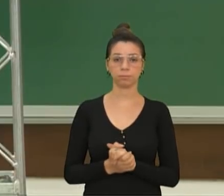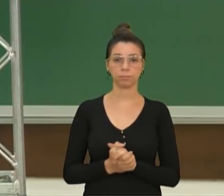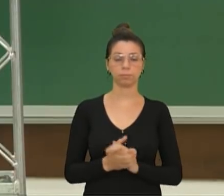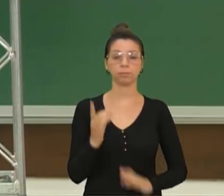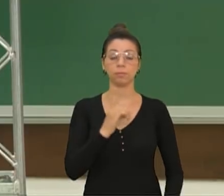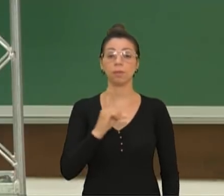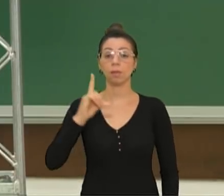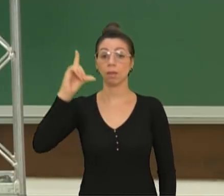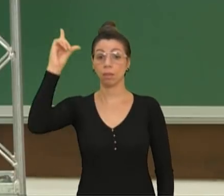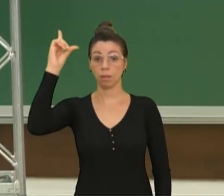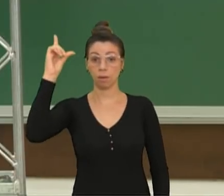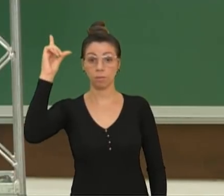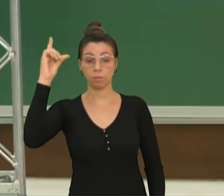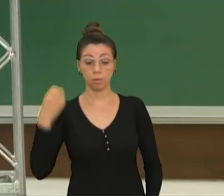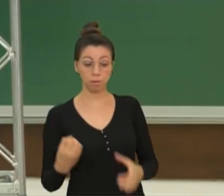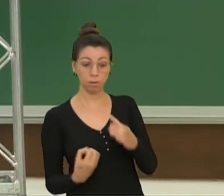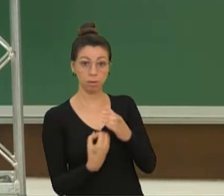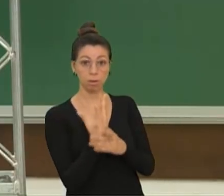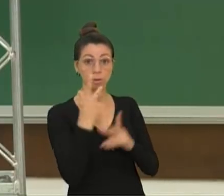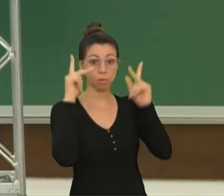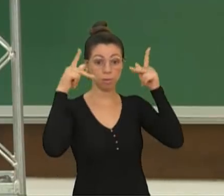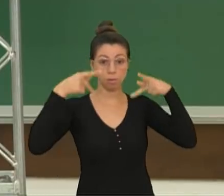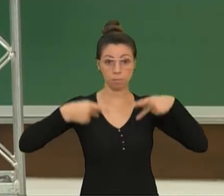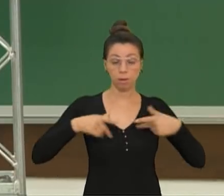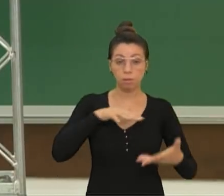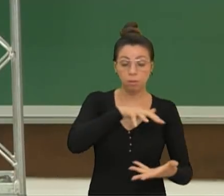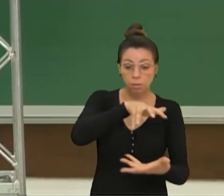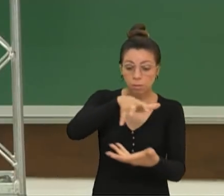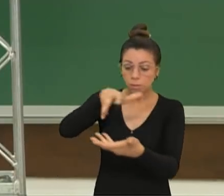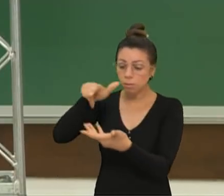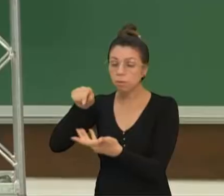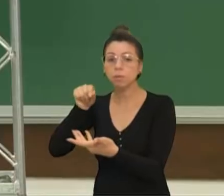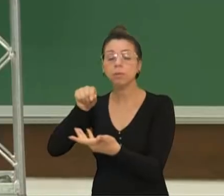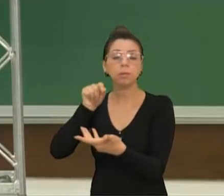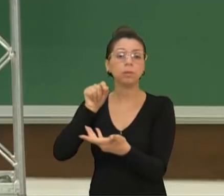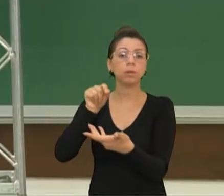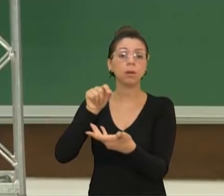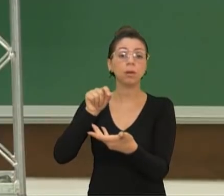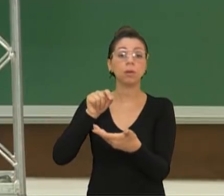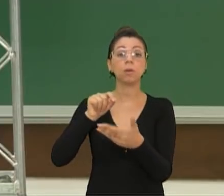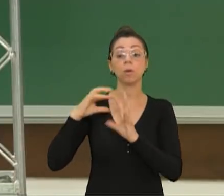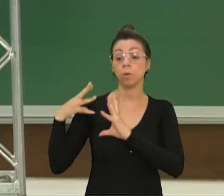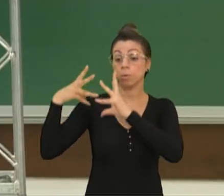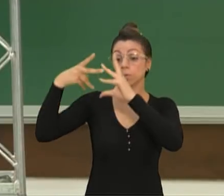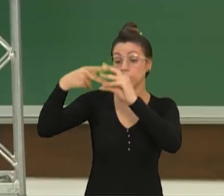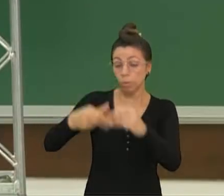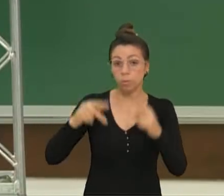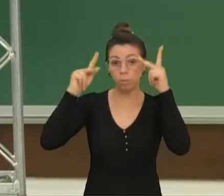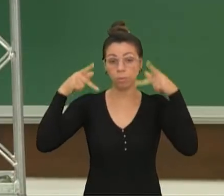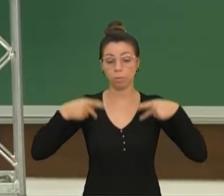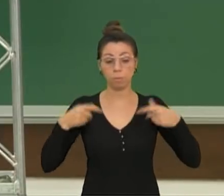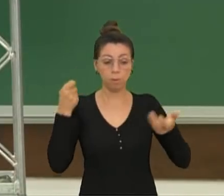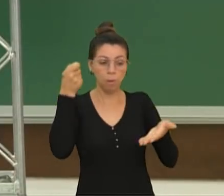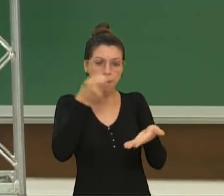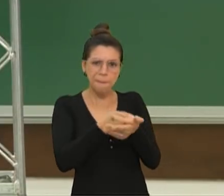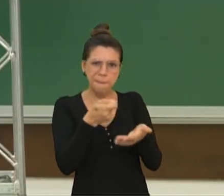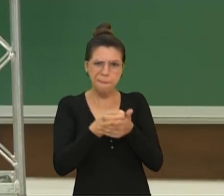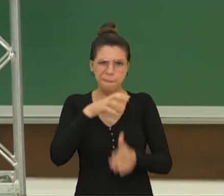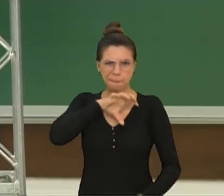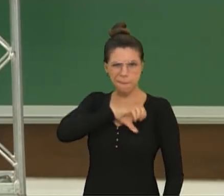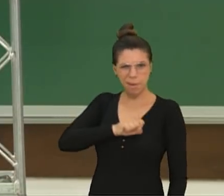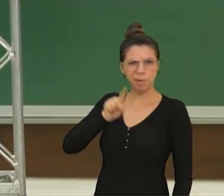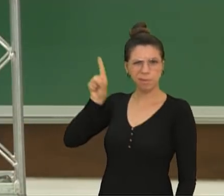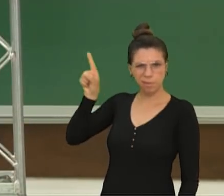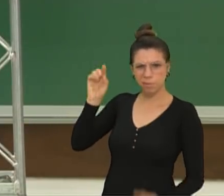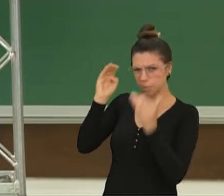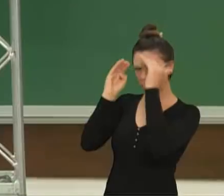Deus criou o homem, o universo, a terra, baseado no princípio de que todo homem tem por obrigação amá-lo,